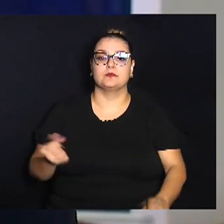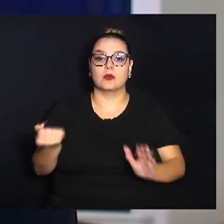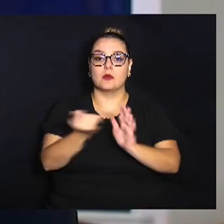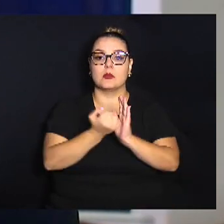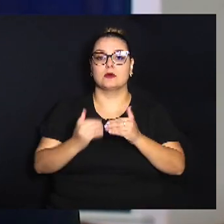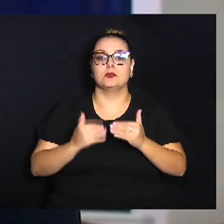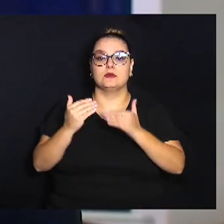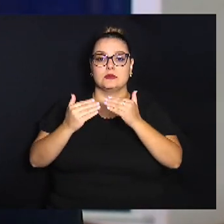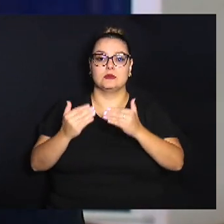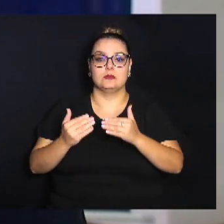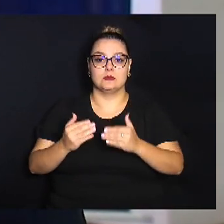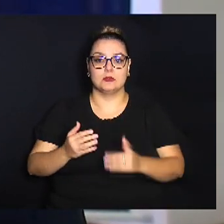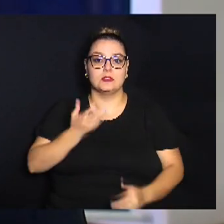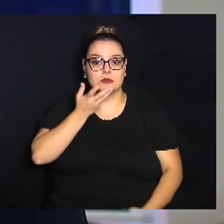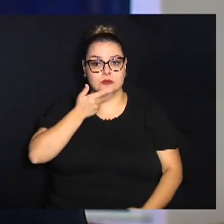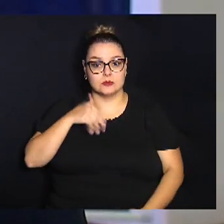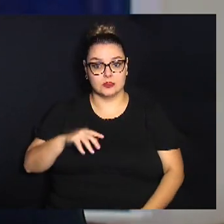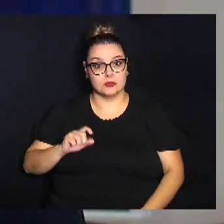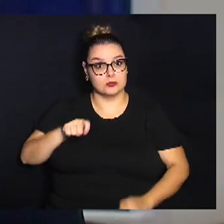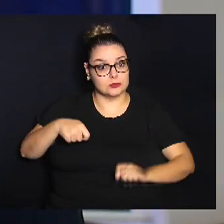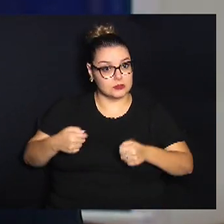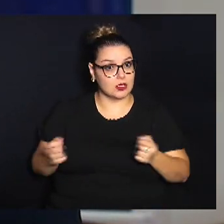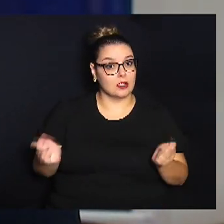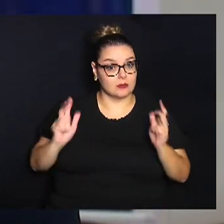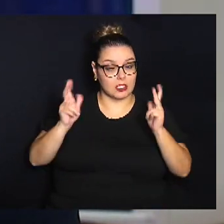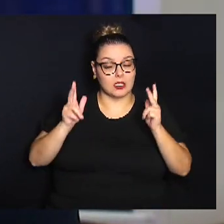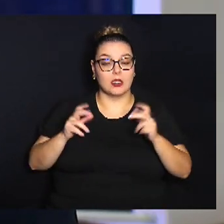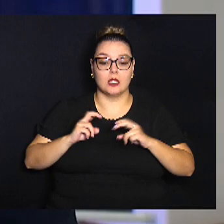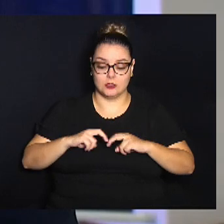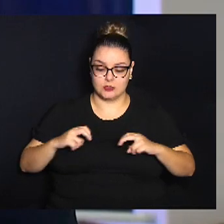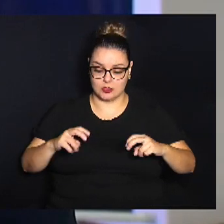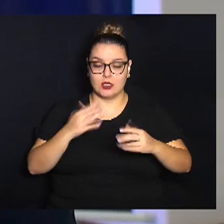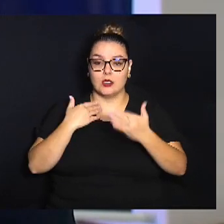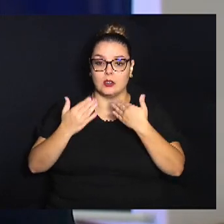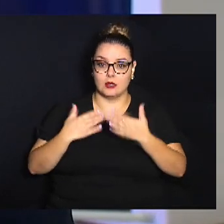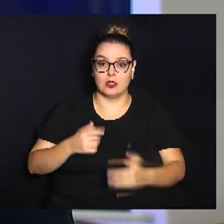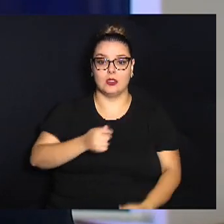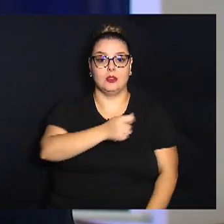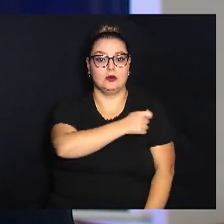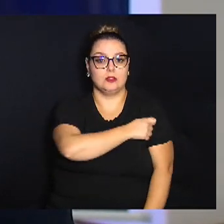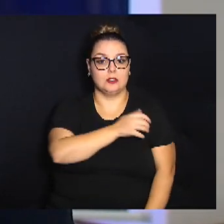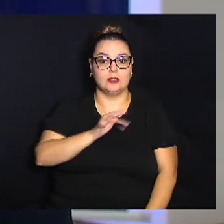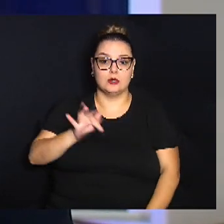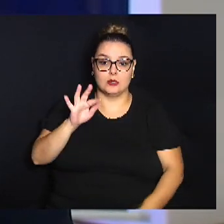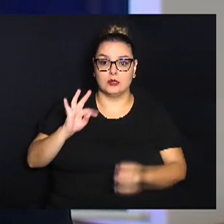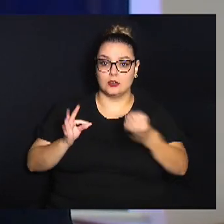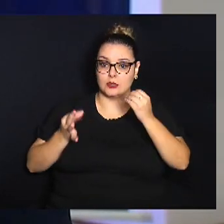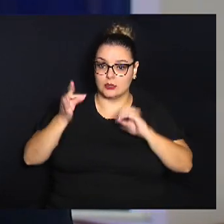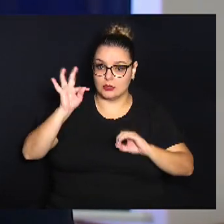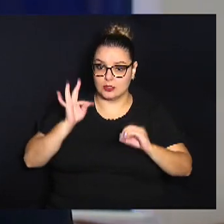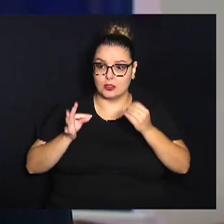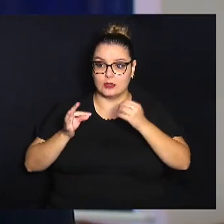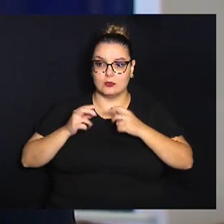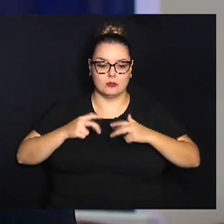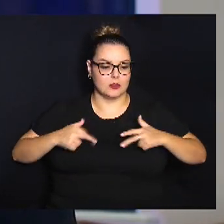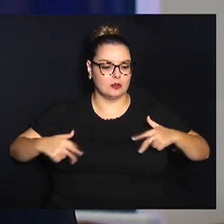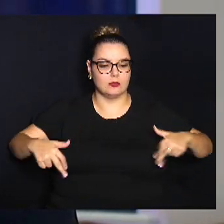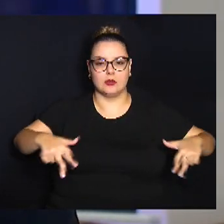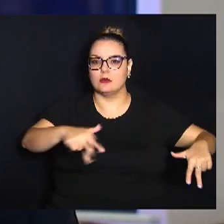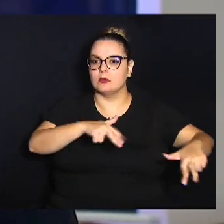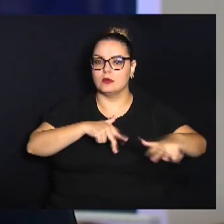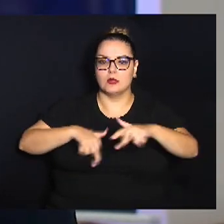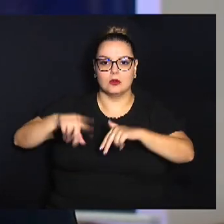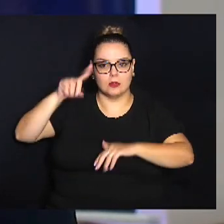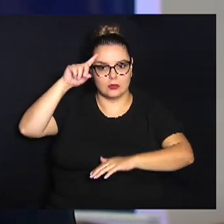infantil e os sinais de alerta, né? Além das rodas de conversa, as alunas da Faculdade de Terapia Ocupacional vão estar circulando no shopping o dia